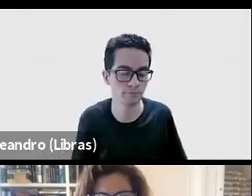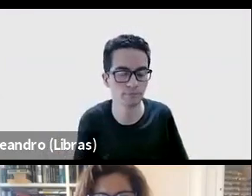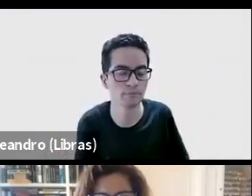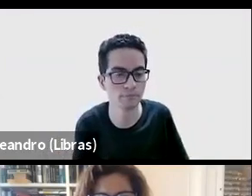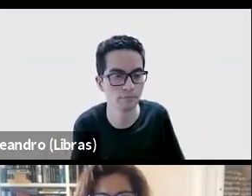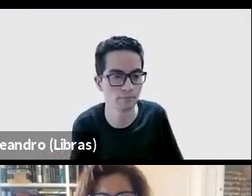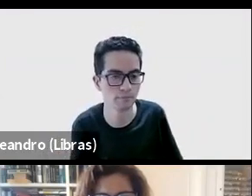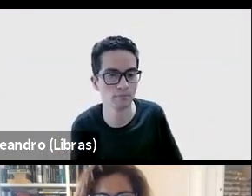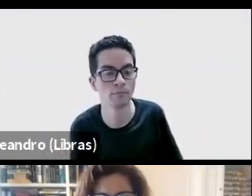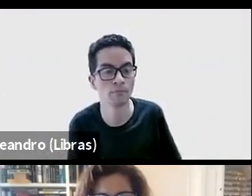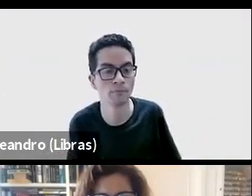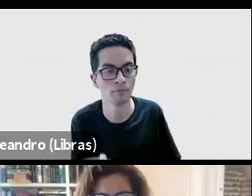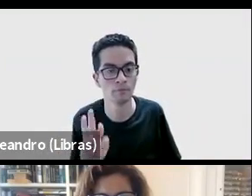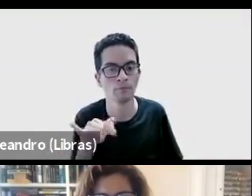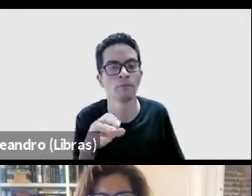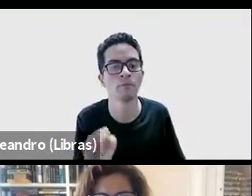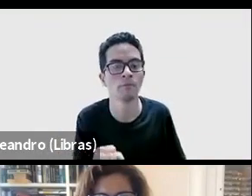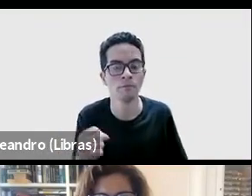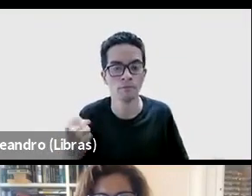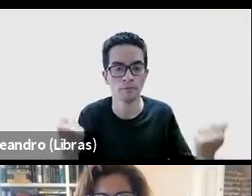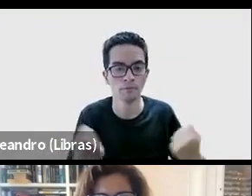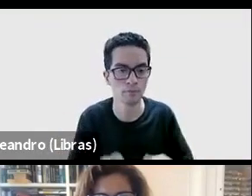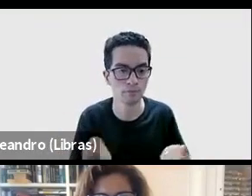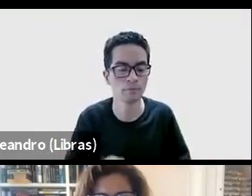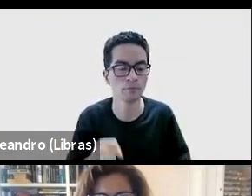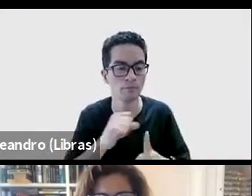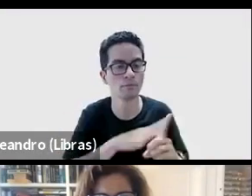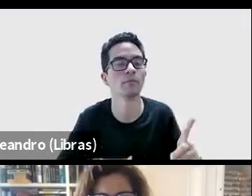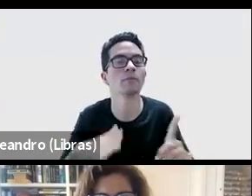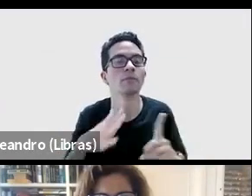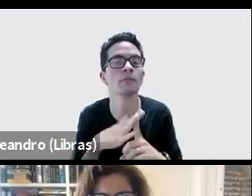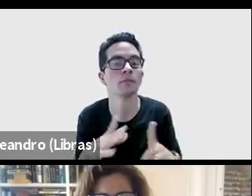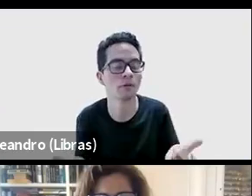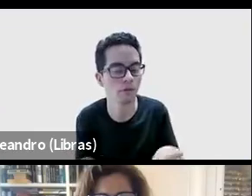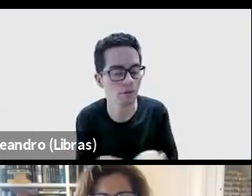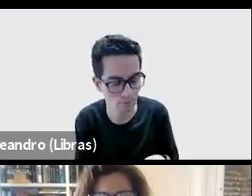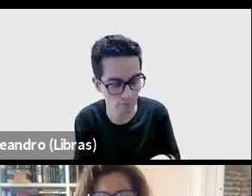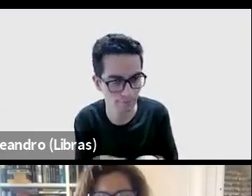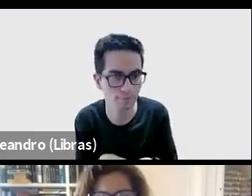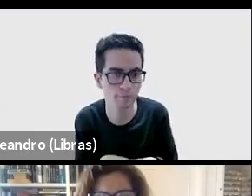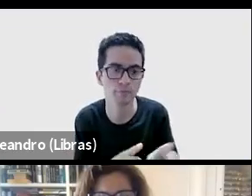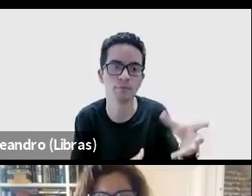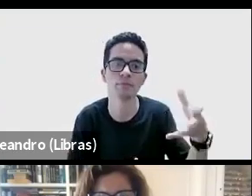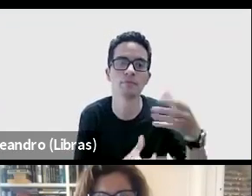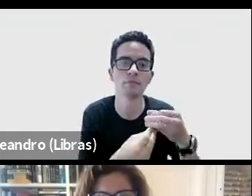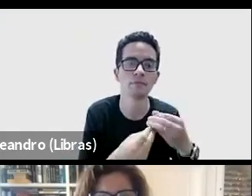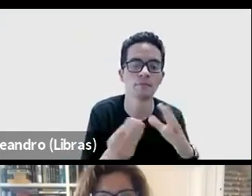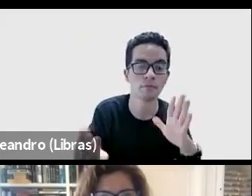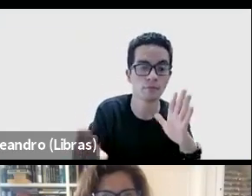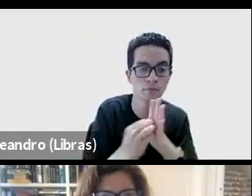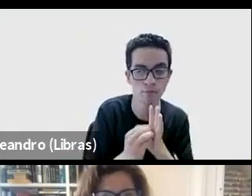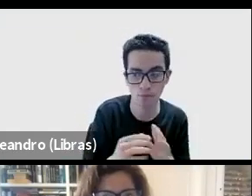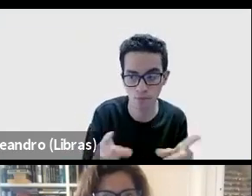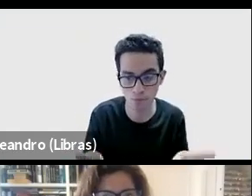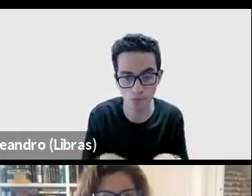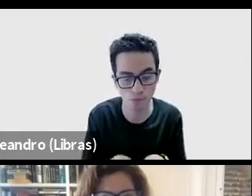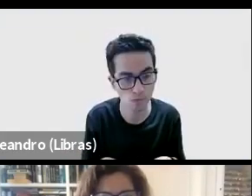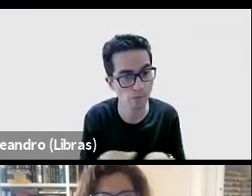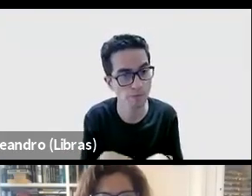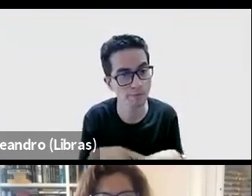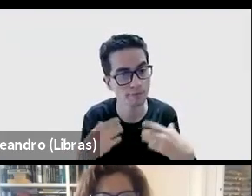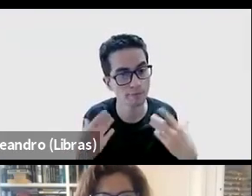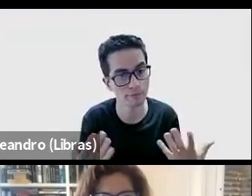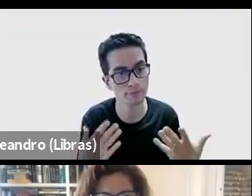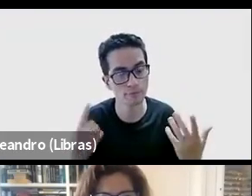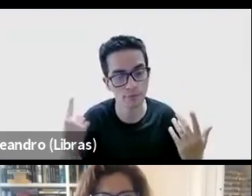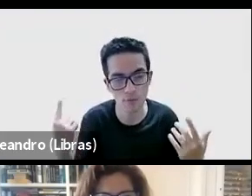frentes das necessidades sociais, né, as demandas sociais que estão colocadas, né. E aí acho que também aqui, né, enfim,